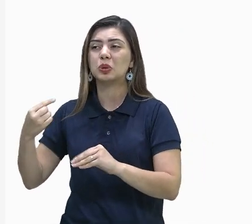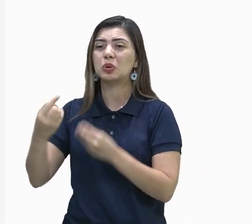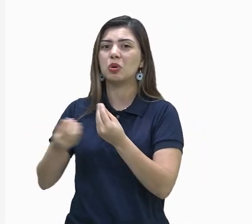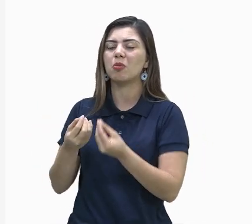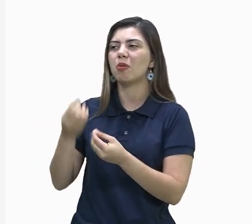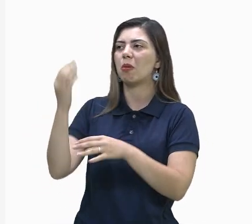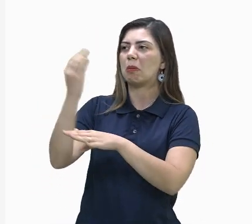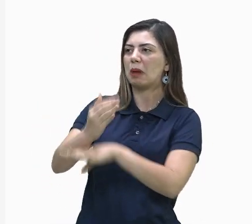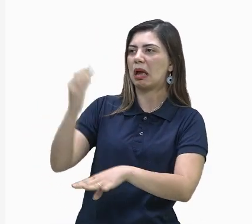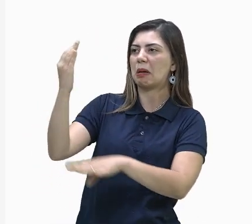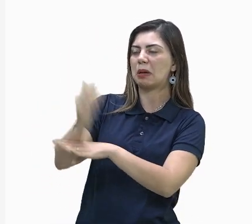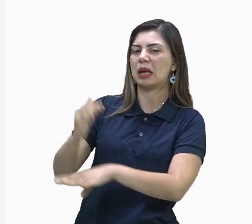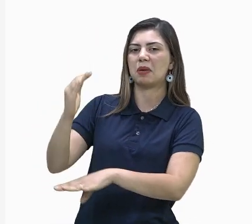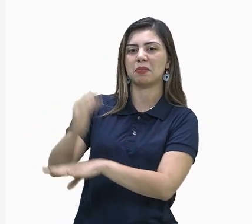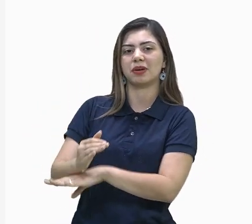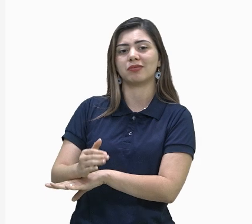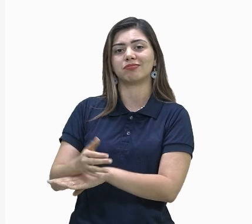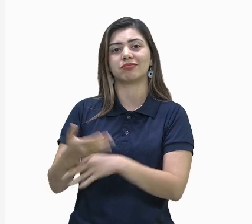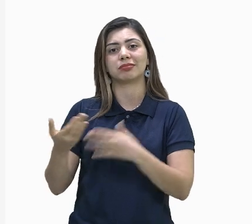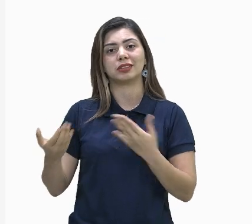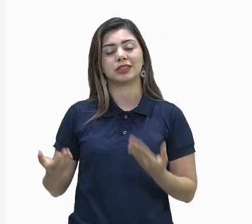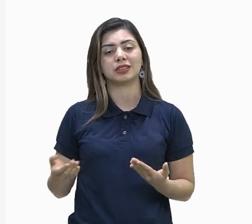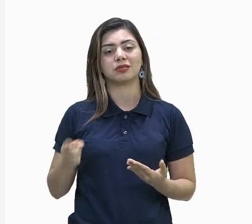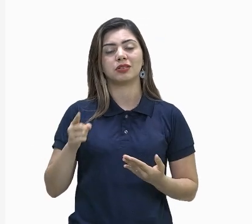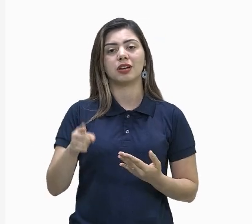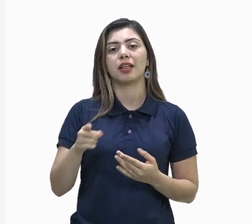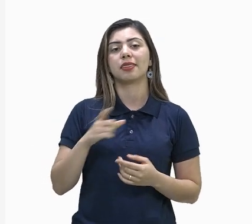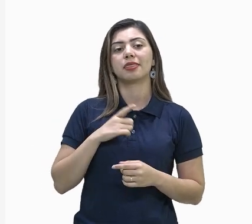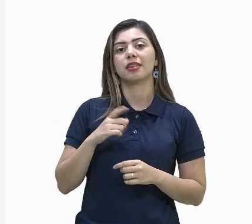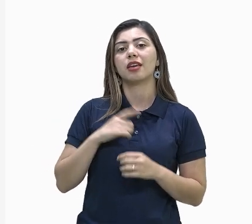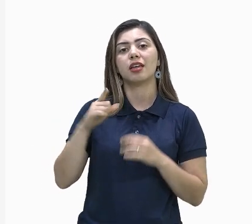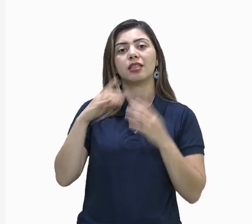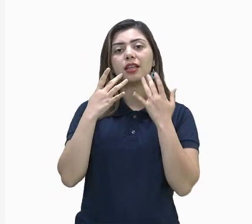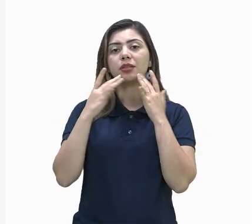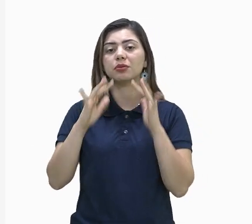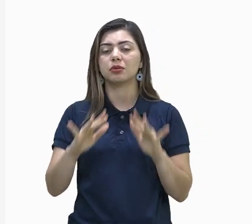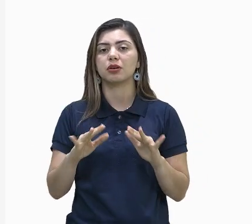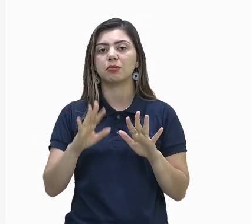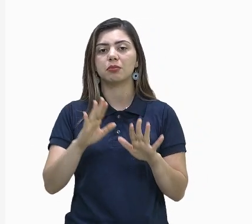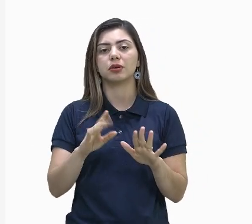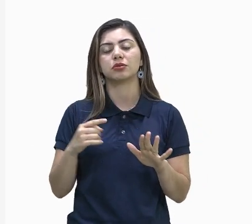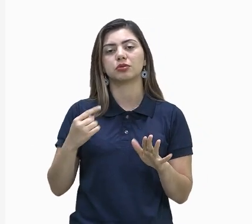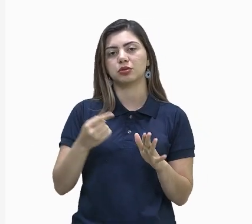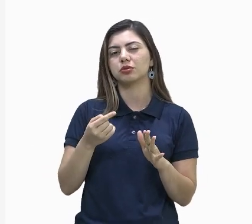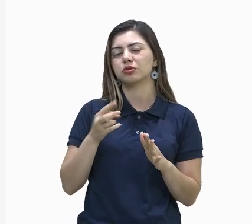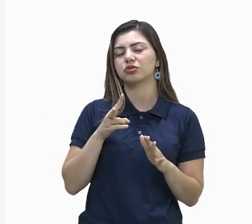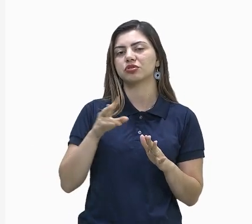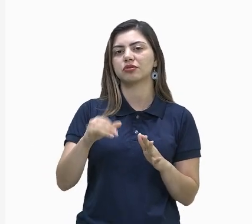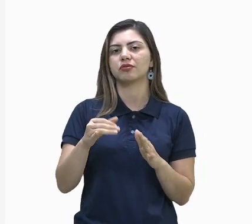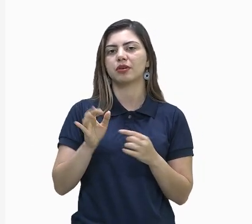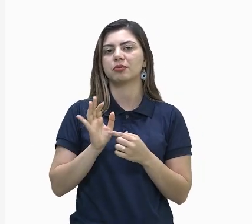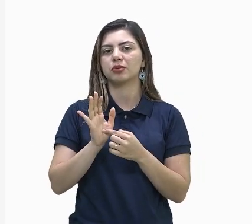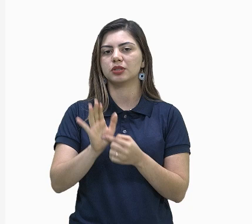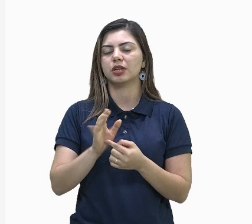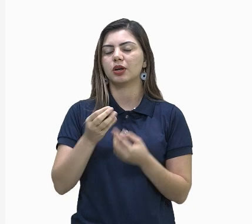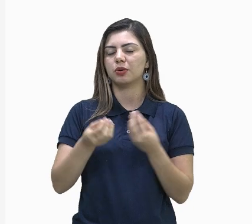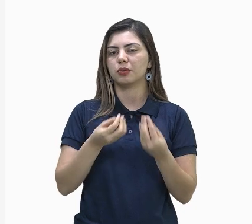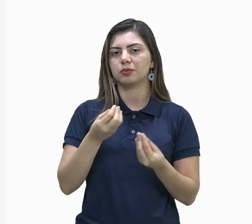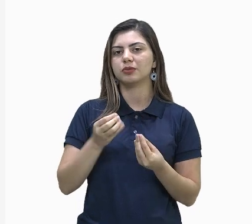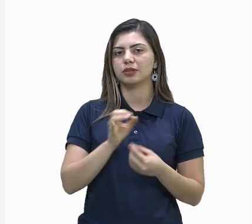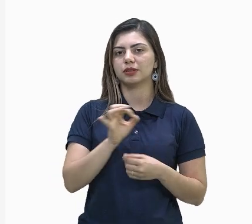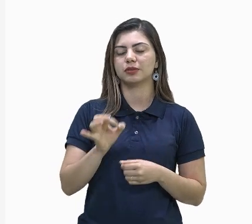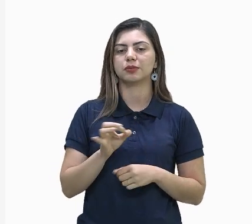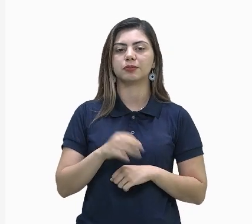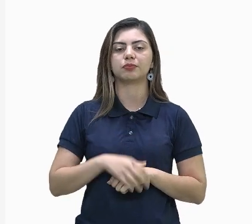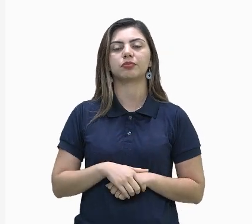aquele local. Então, polímero natural, que a gente vai conhecer um polímero natural, que é comum, né?